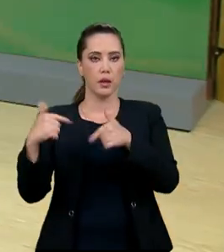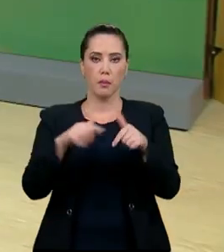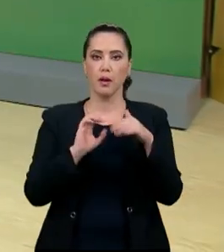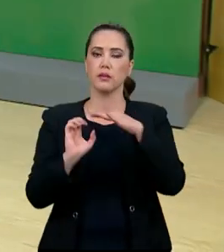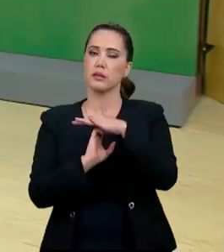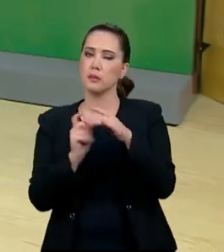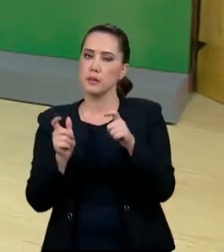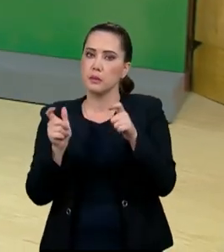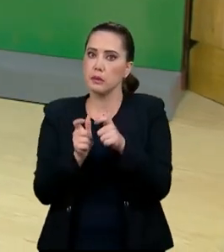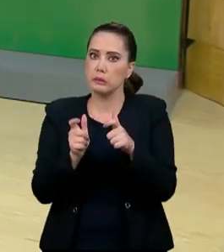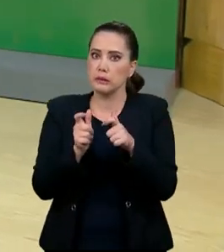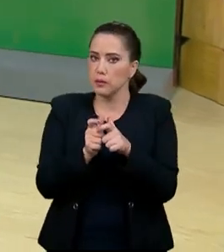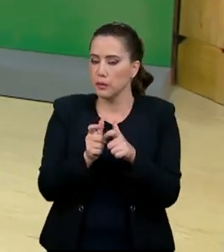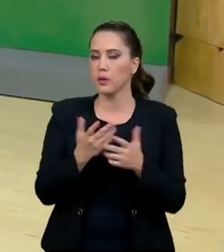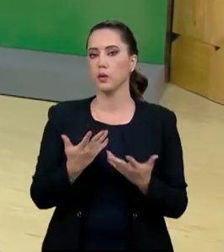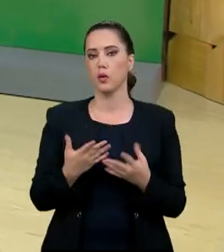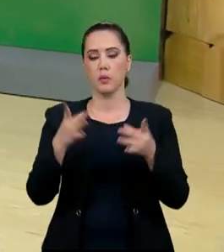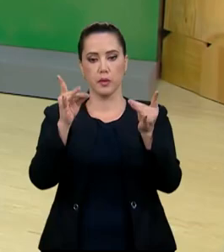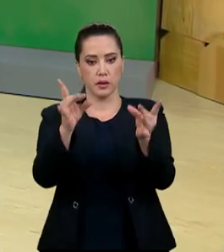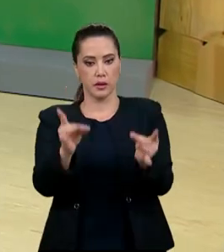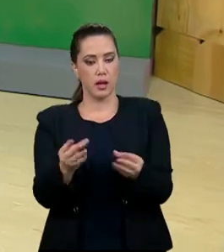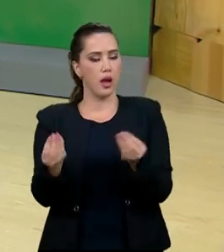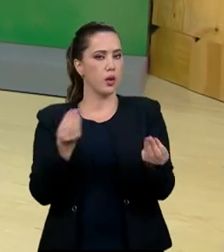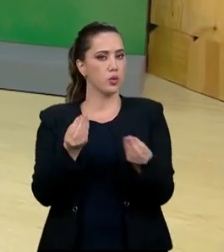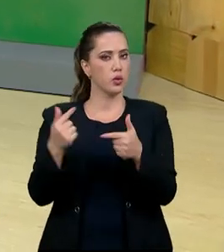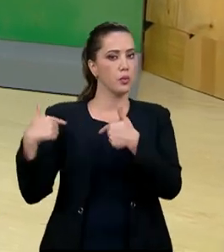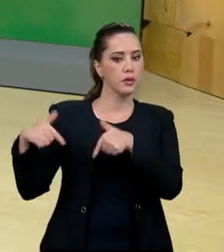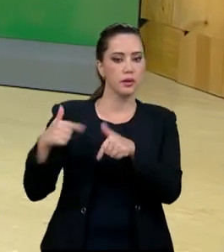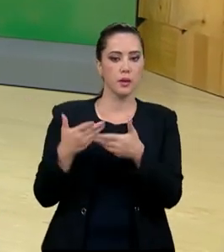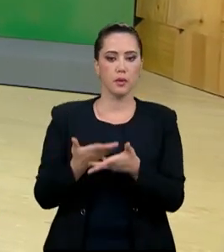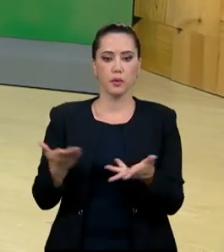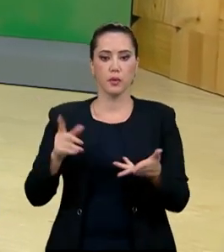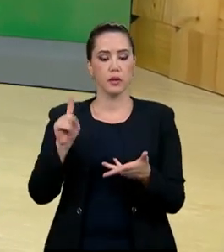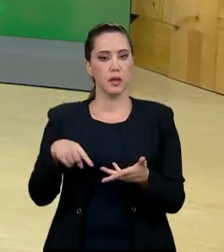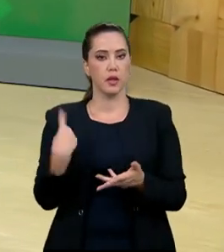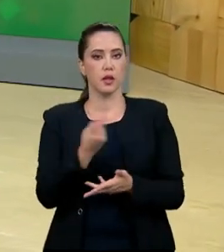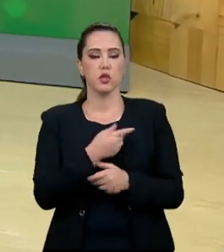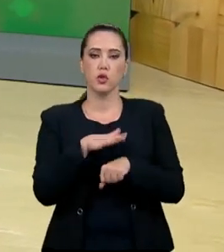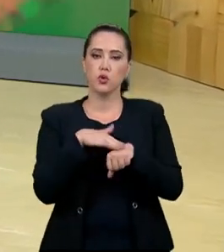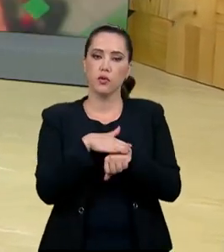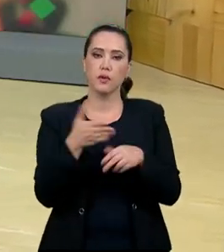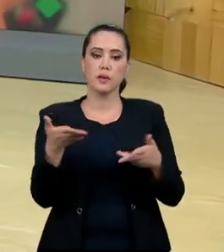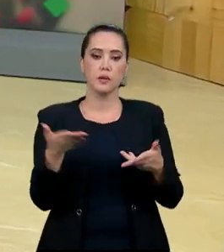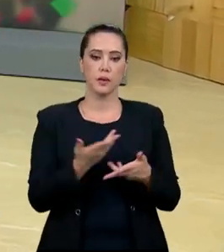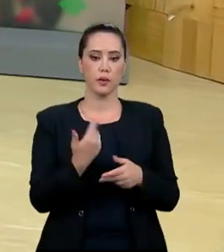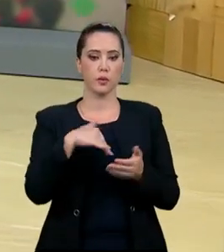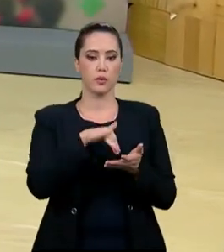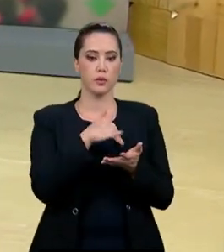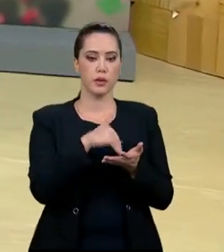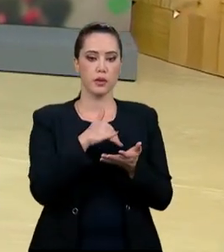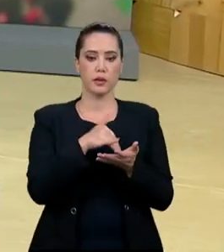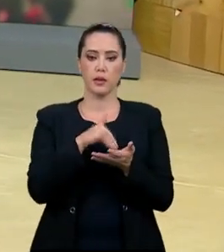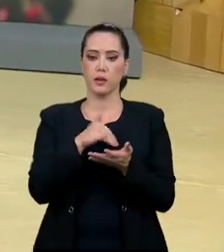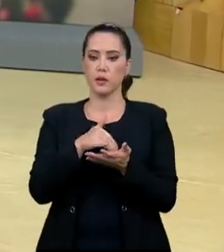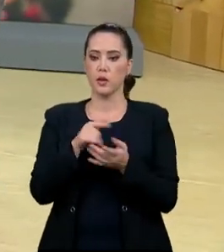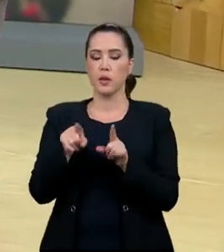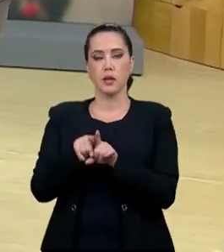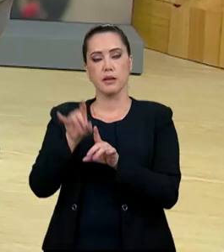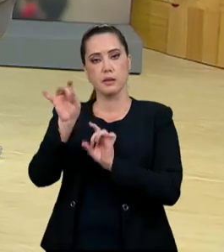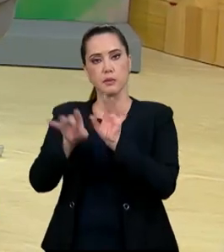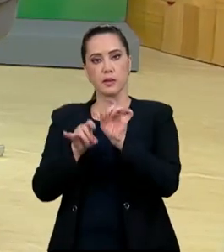país. E para fazer uma análise sobre esse assunto, nós conversamos com o secretário especial